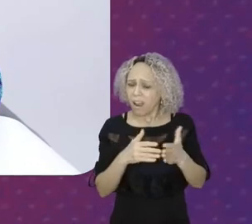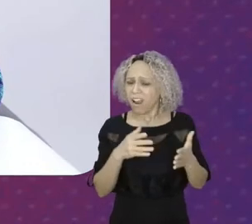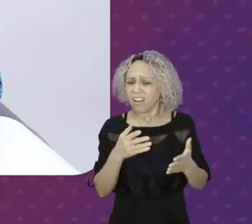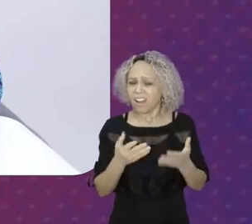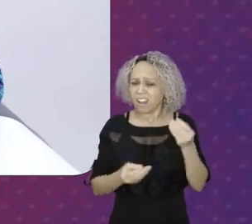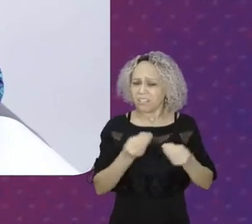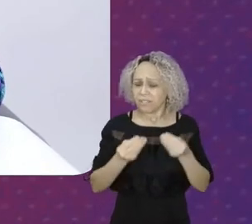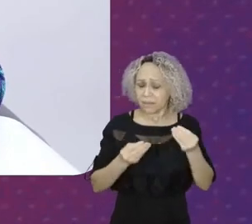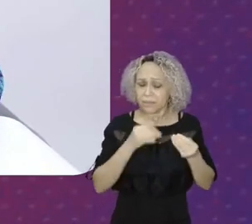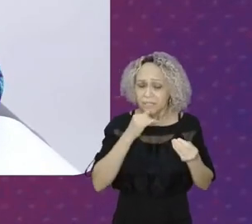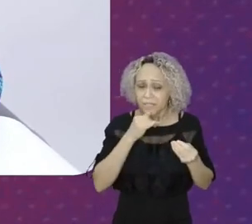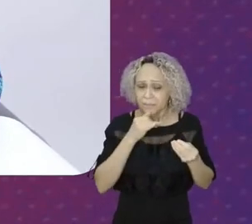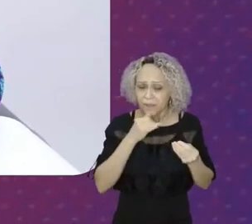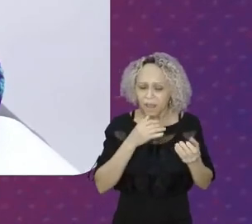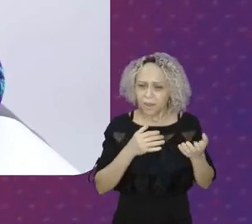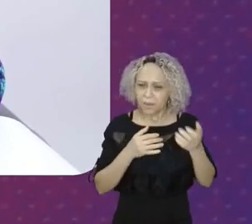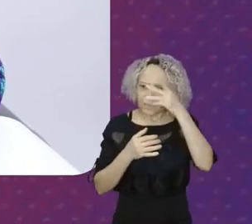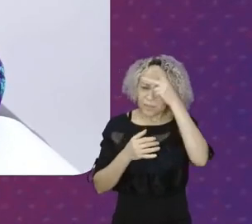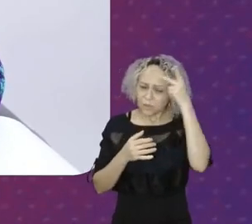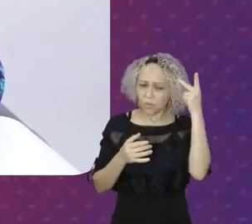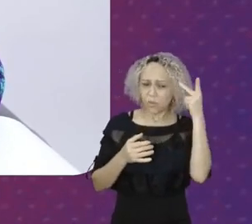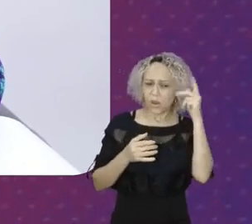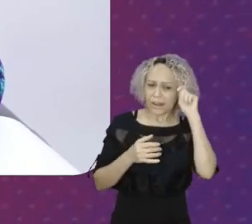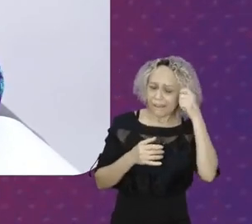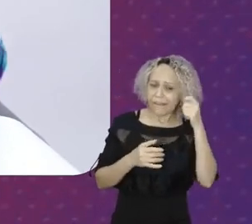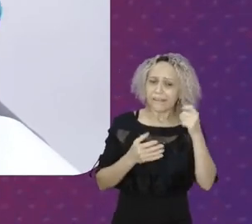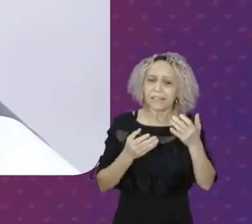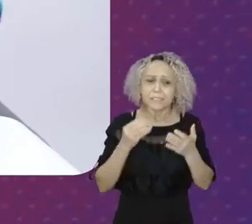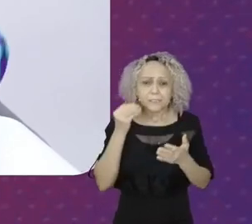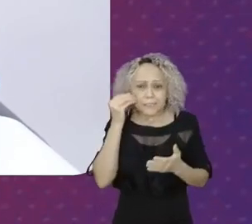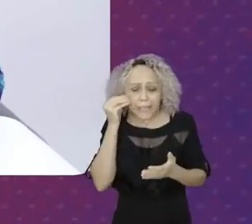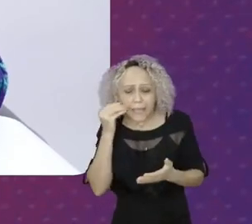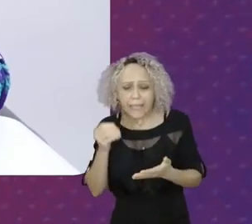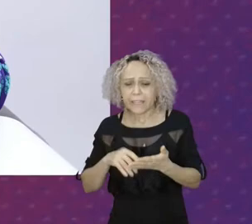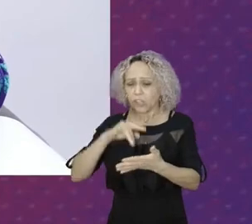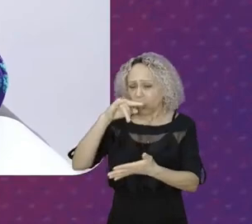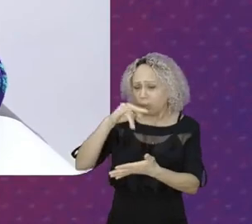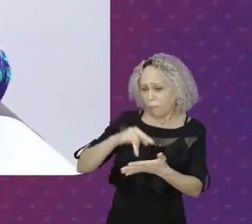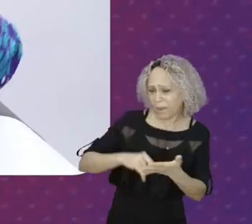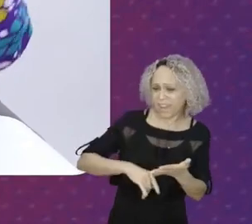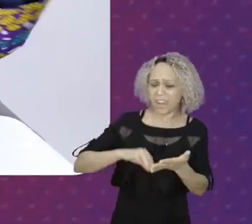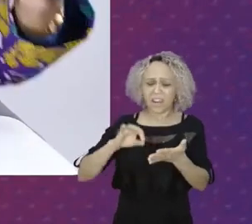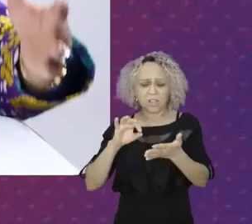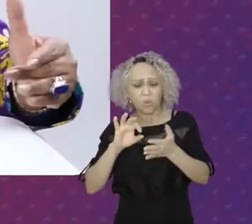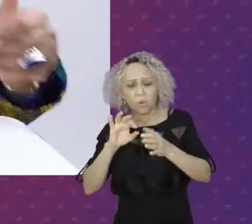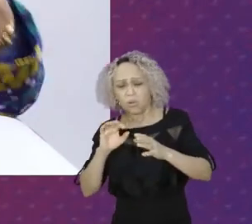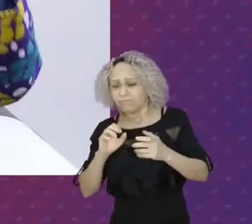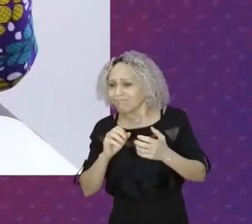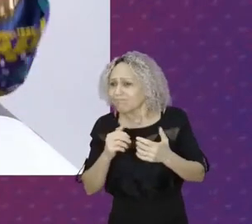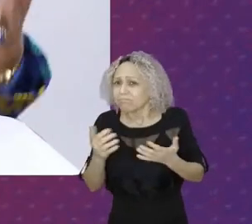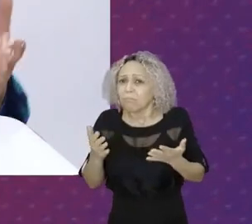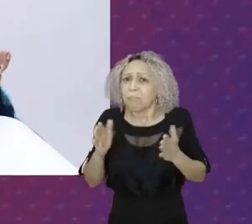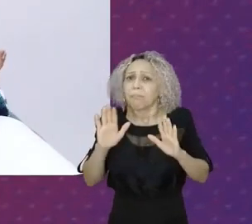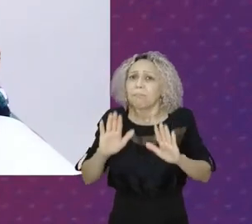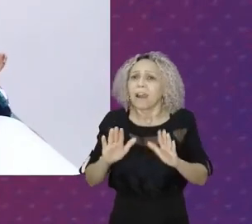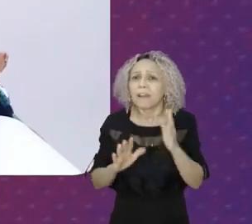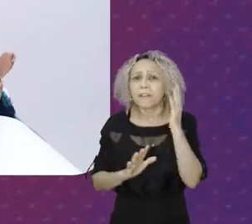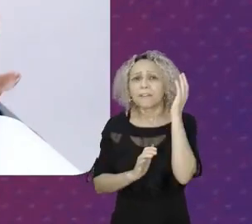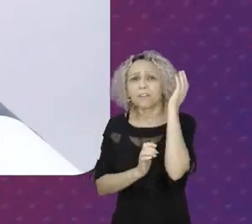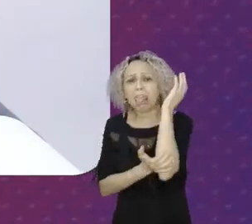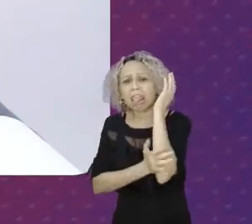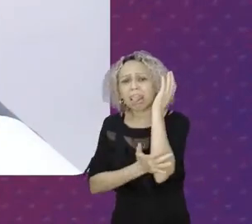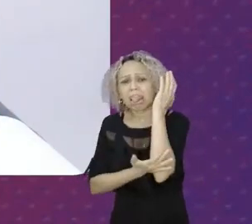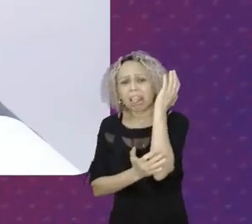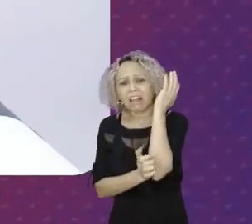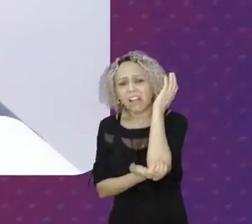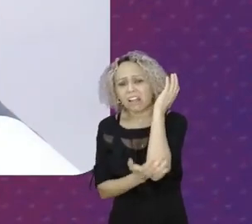Quer trabalho, quer renda, né? Para poder ir lá comprar o alimento para sua família, para ter a sua casa, para ter, né?